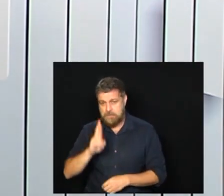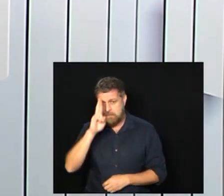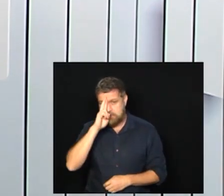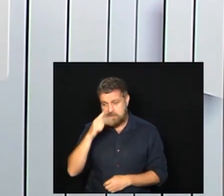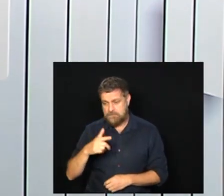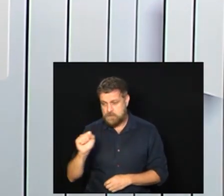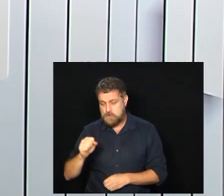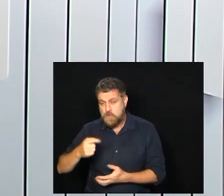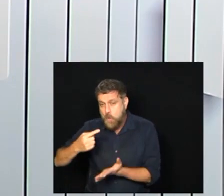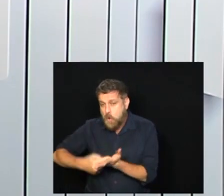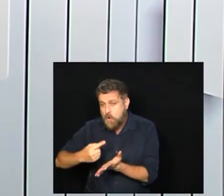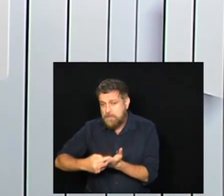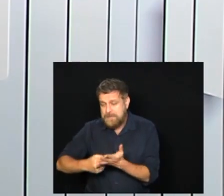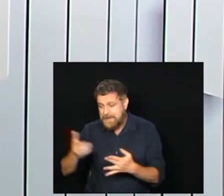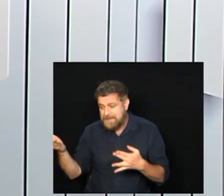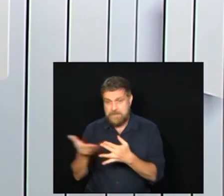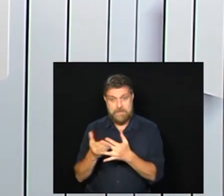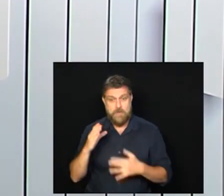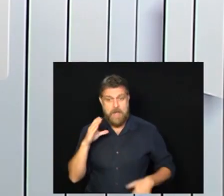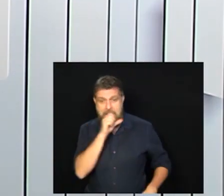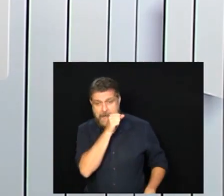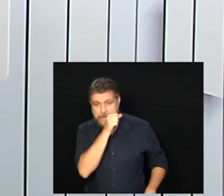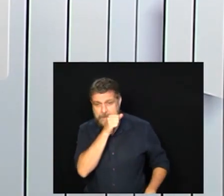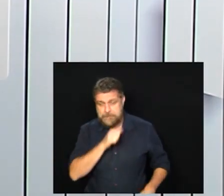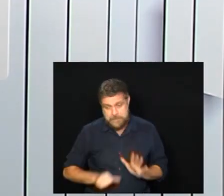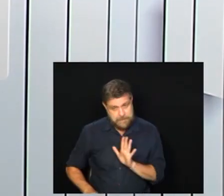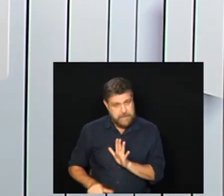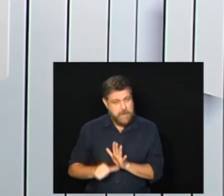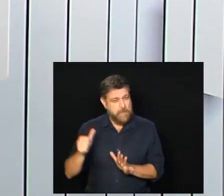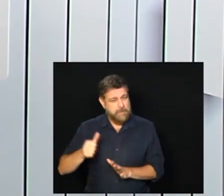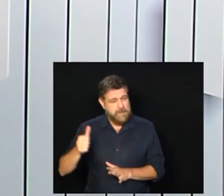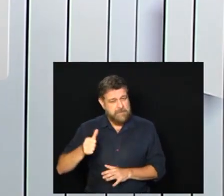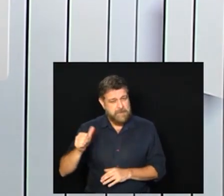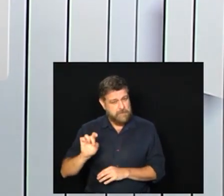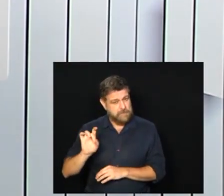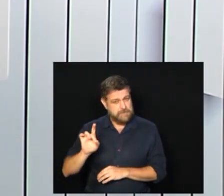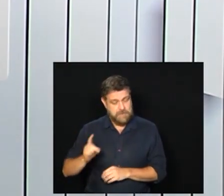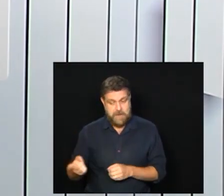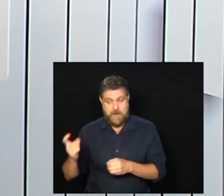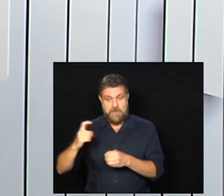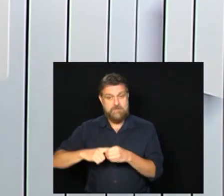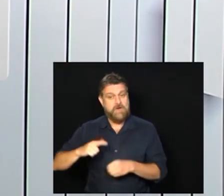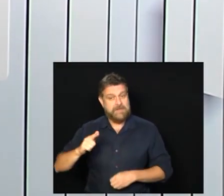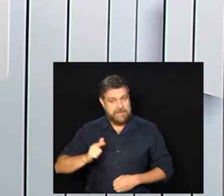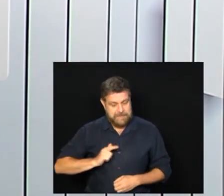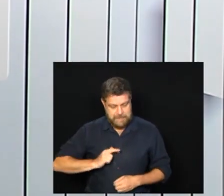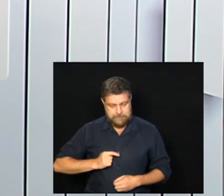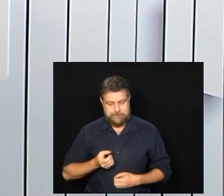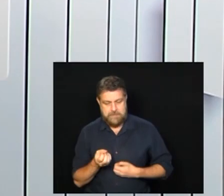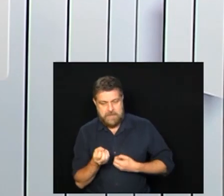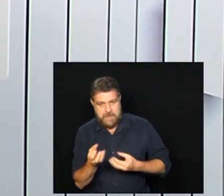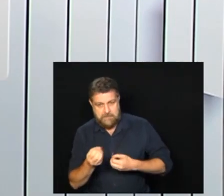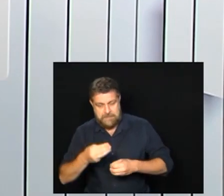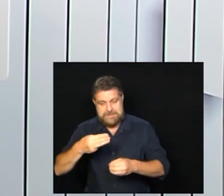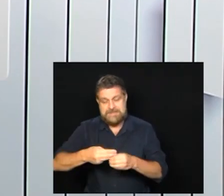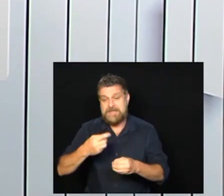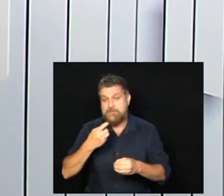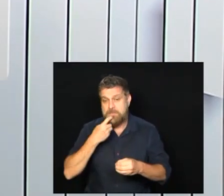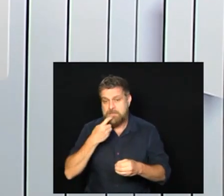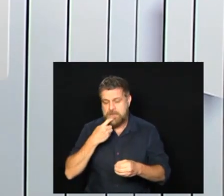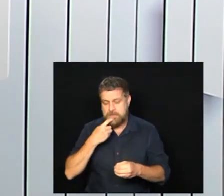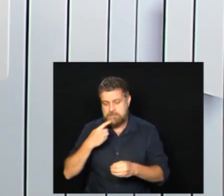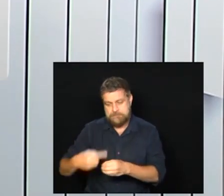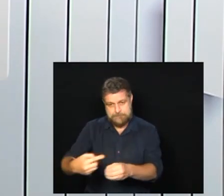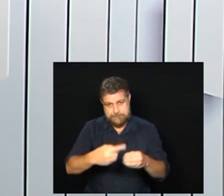12h28, vamos fazer o seguinte, rápido intervalo, é só o primeiro aqui no Câmara Notícia. Na volta tem as informações da metrópole de